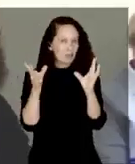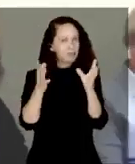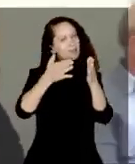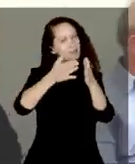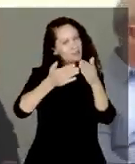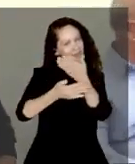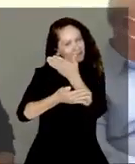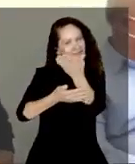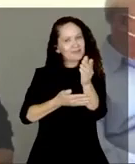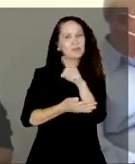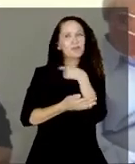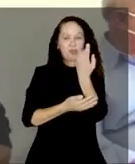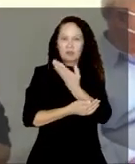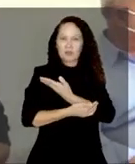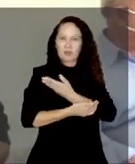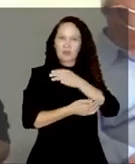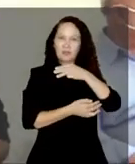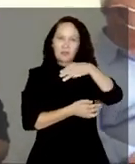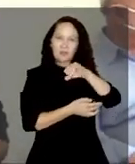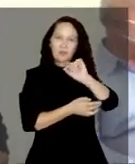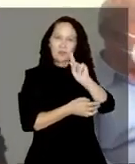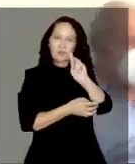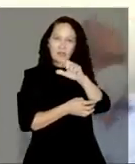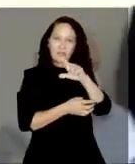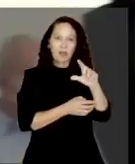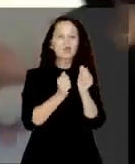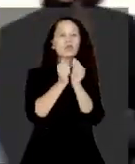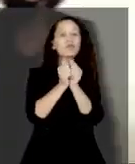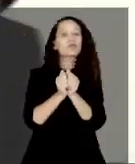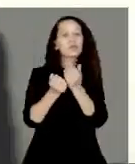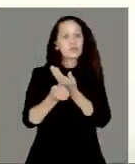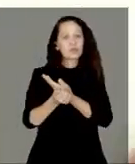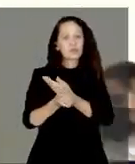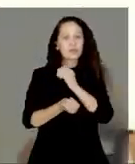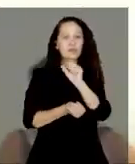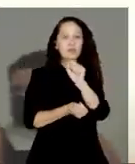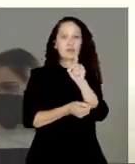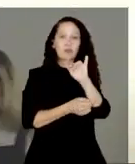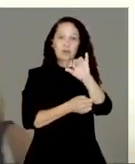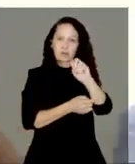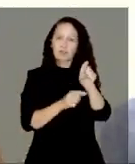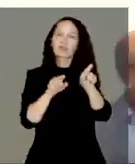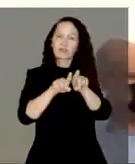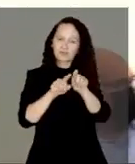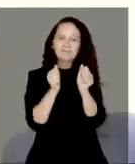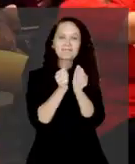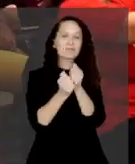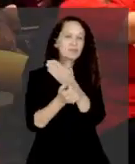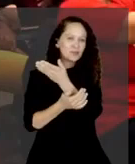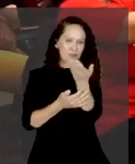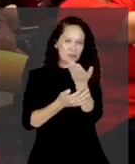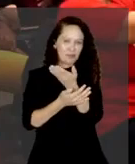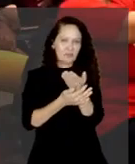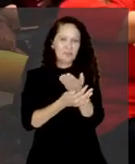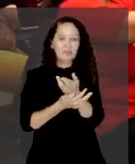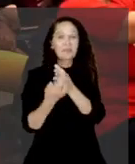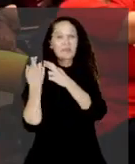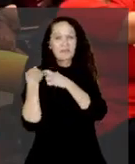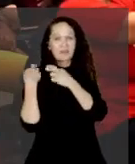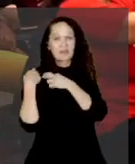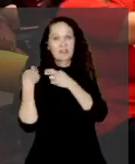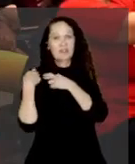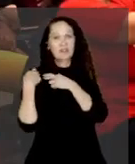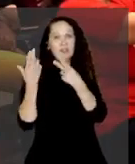movimento sindical do país e trabalhamos muito bem juntos. Eu quero aqui agradecer a presença de cada um, até porque